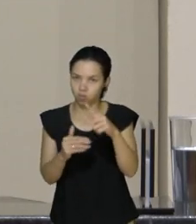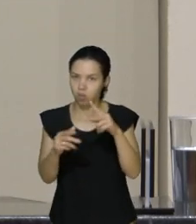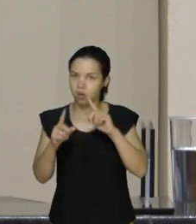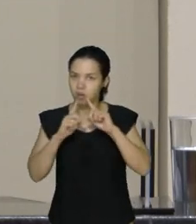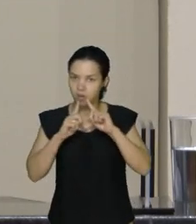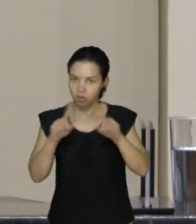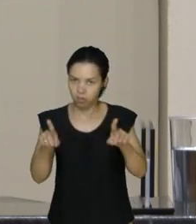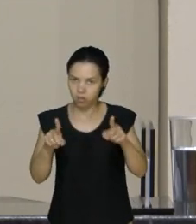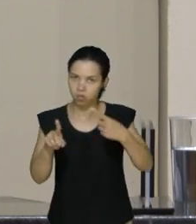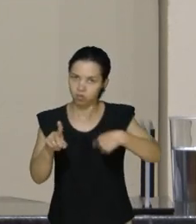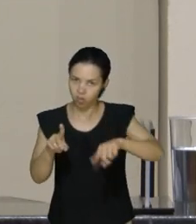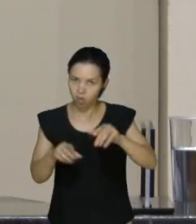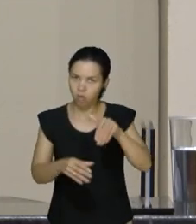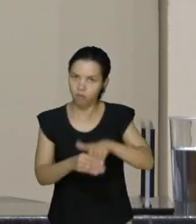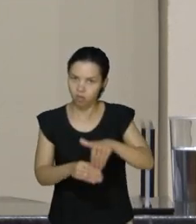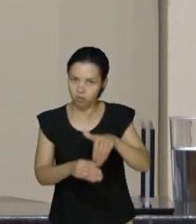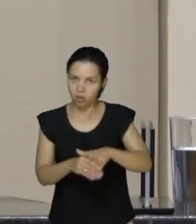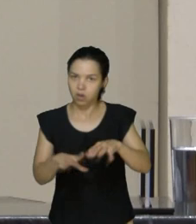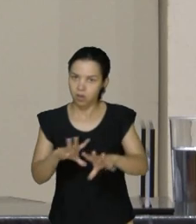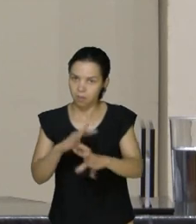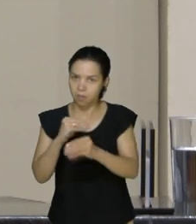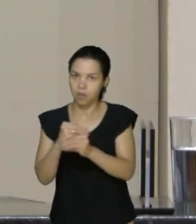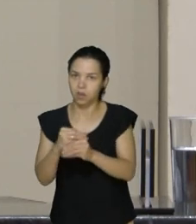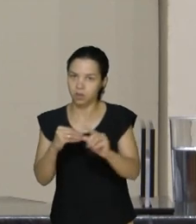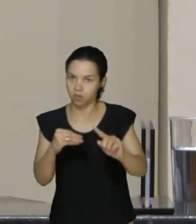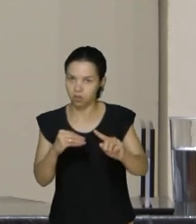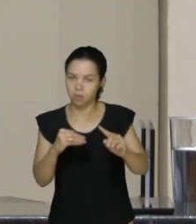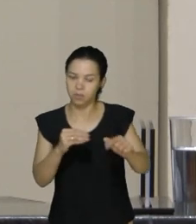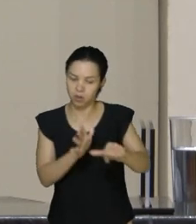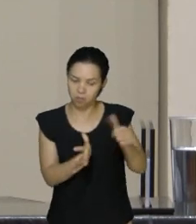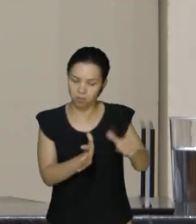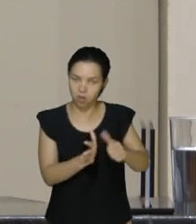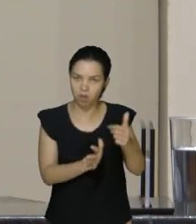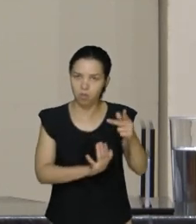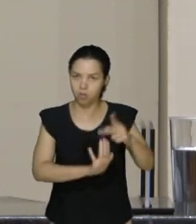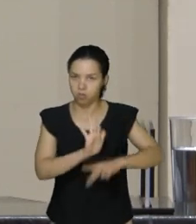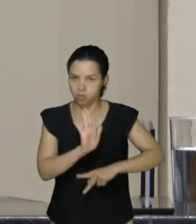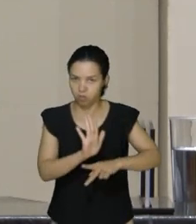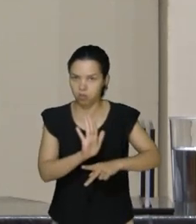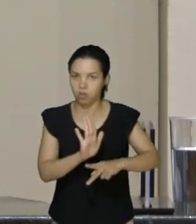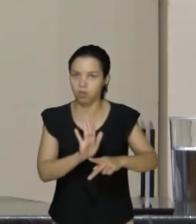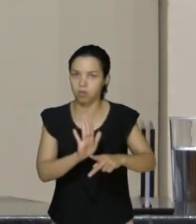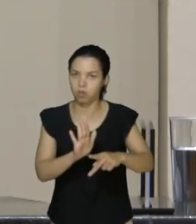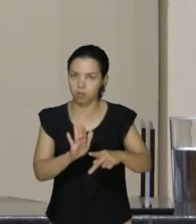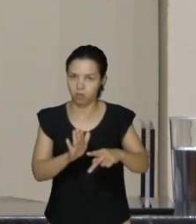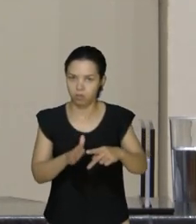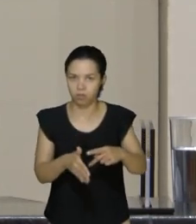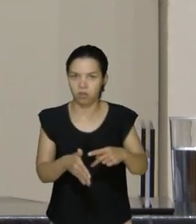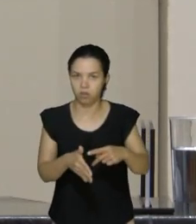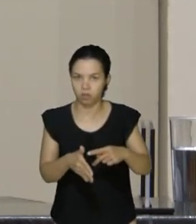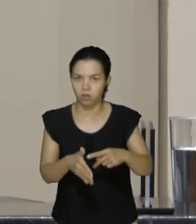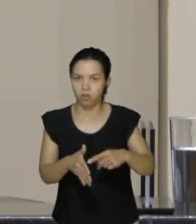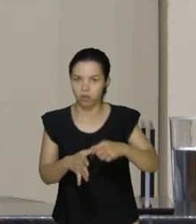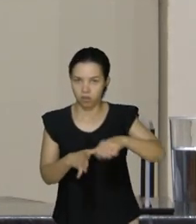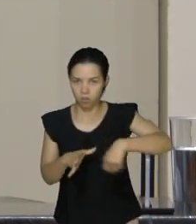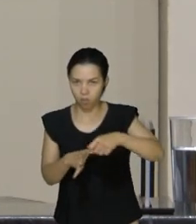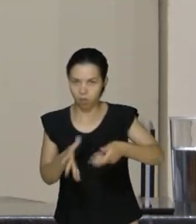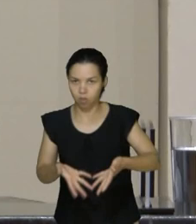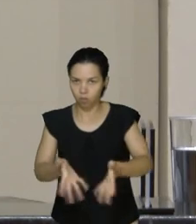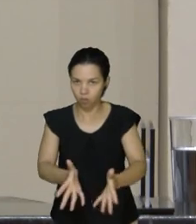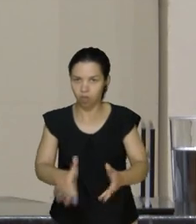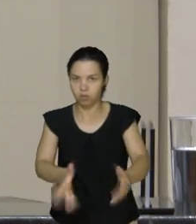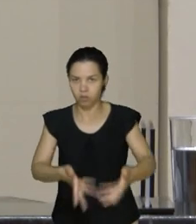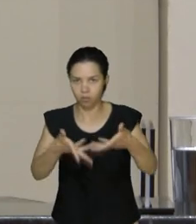emenda depois do projeto, até porque seria a mesma coisa de querer desfazer o bolo depois de assado e querer colocar um